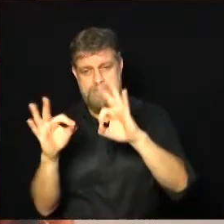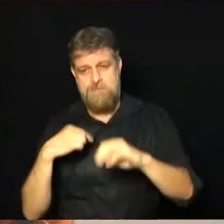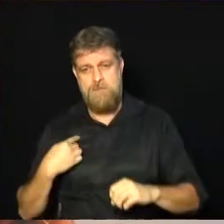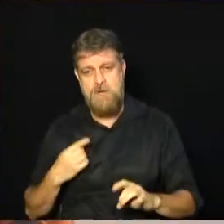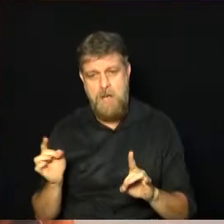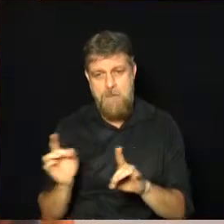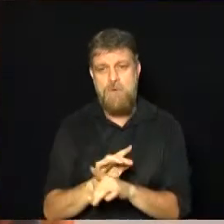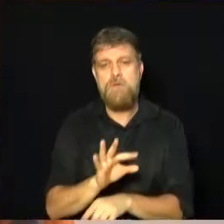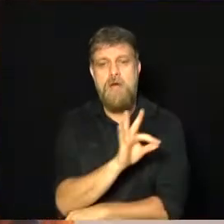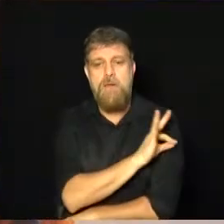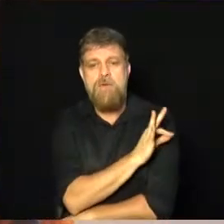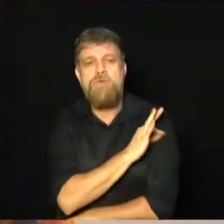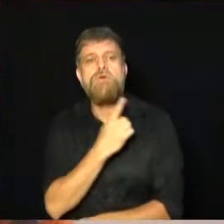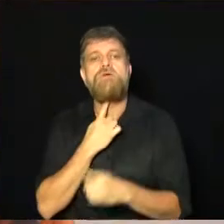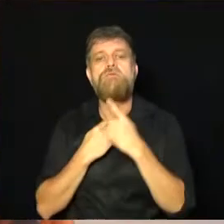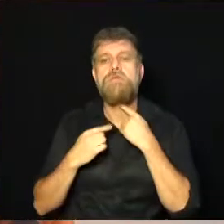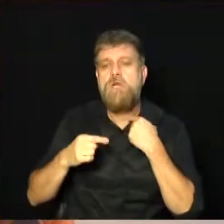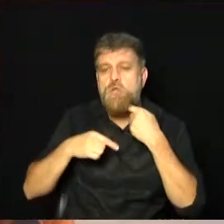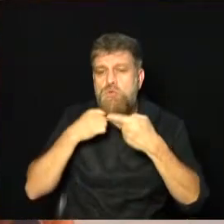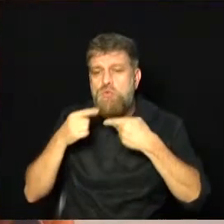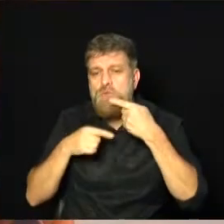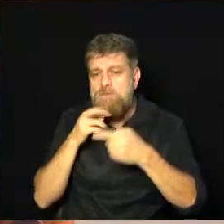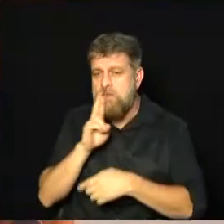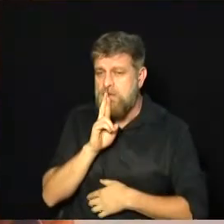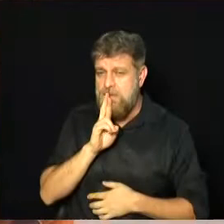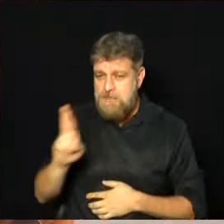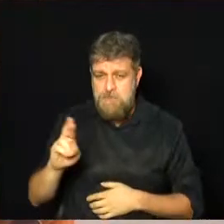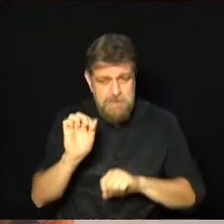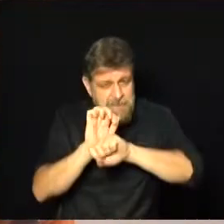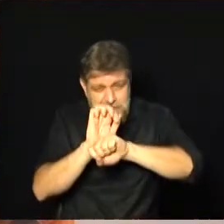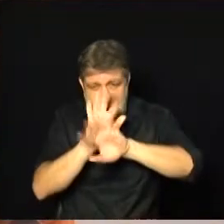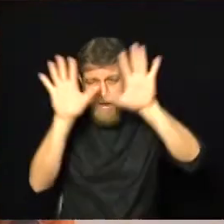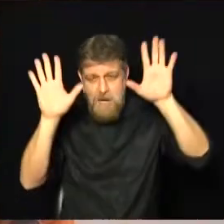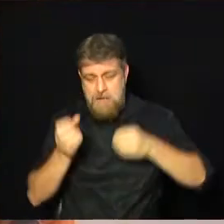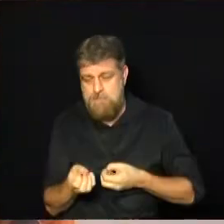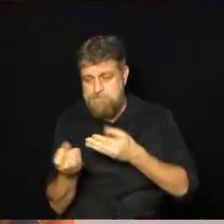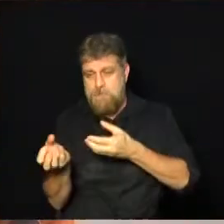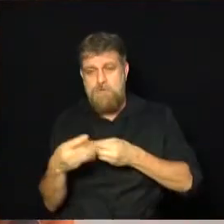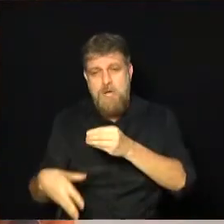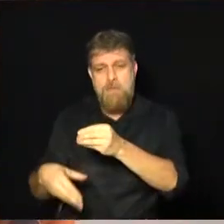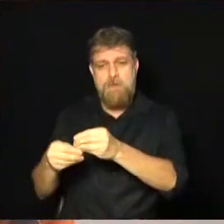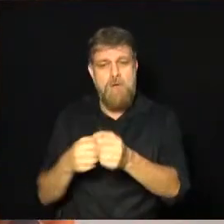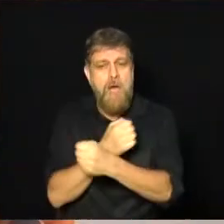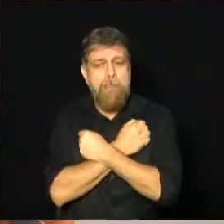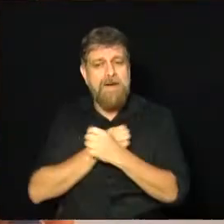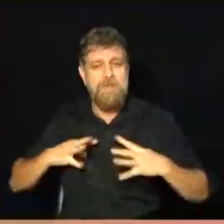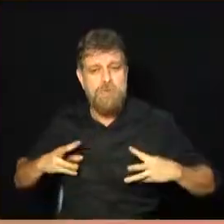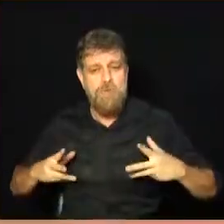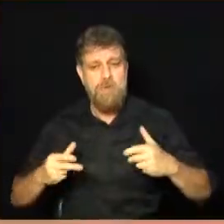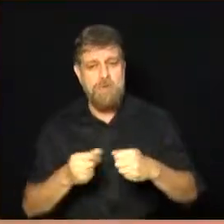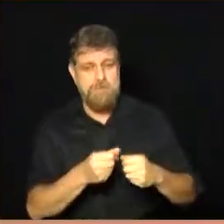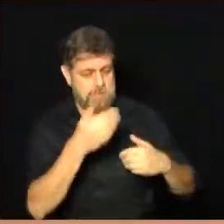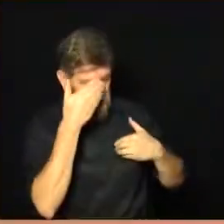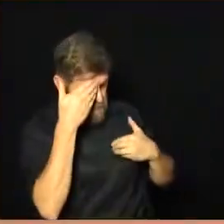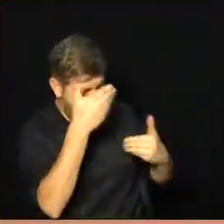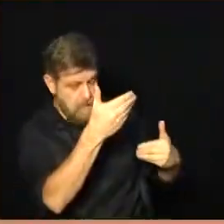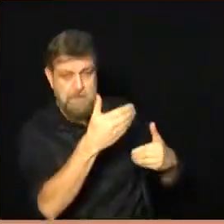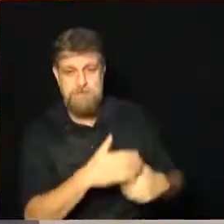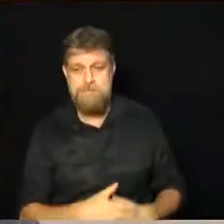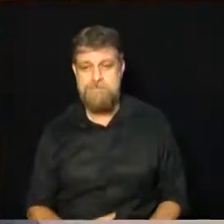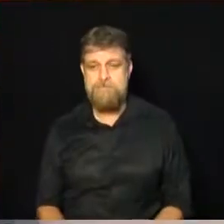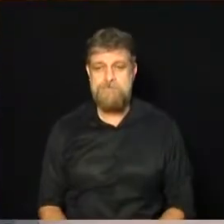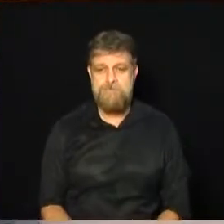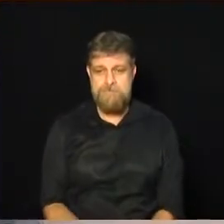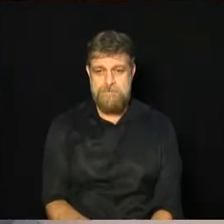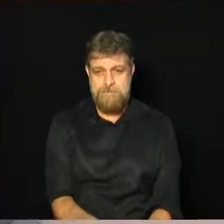na Prefeitura para qualquer dúvida e qualquer esclarecimento, qualquer informação adicional. Um abraço a todos. Muito obrigado.